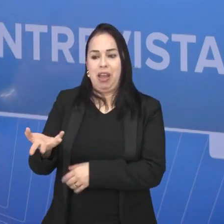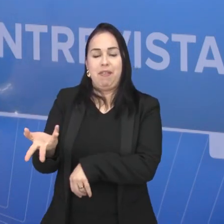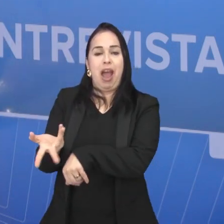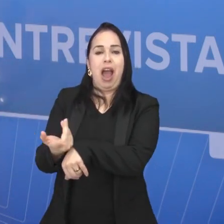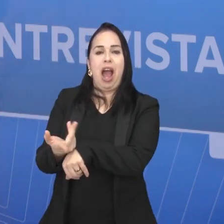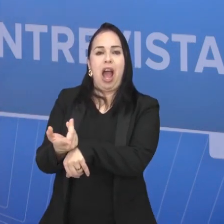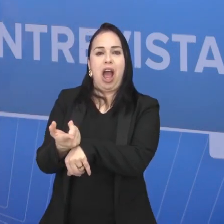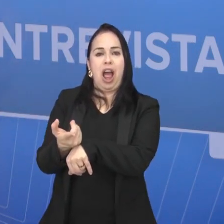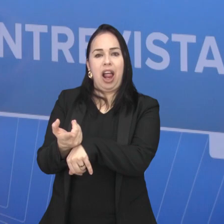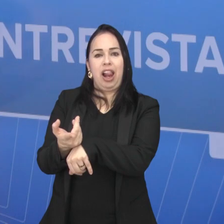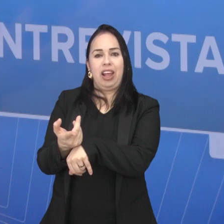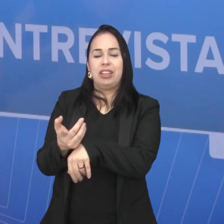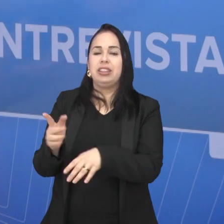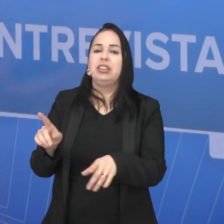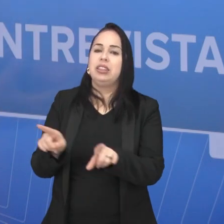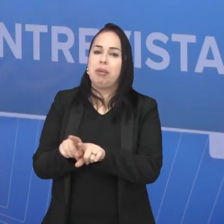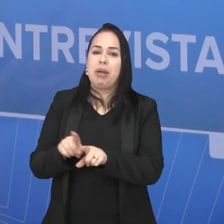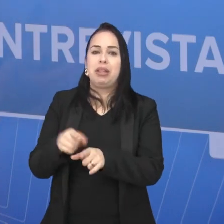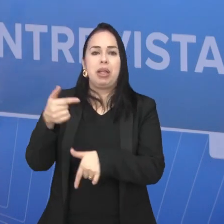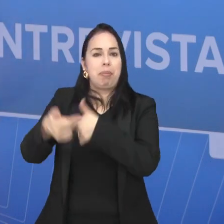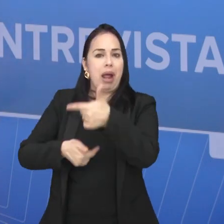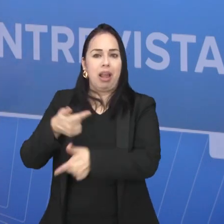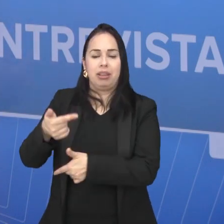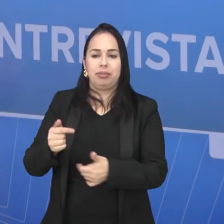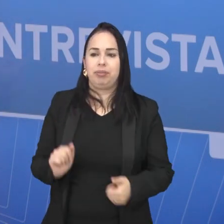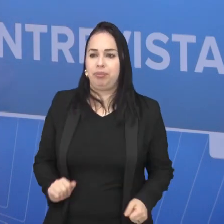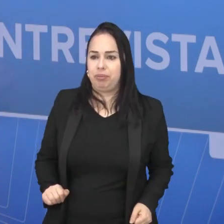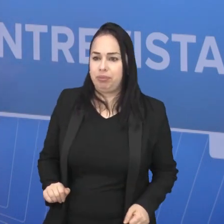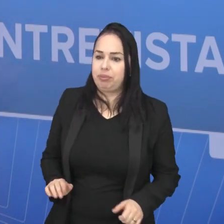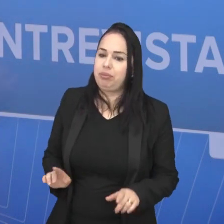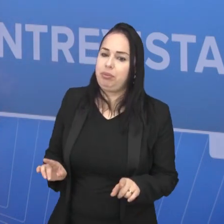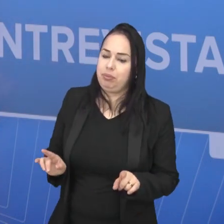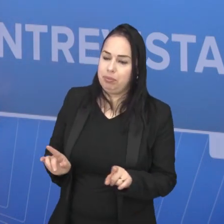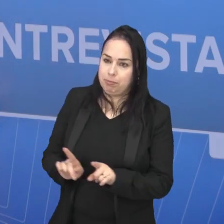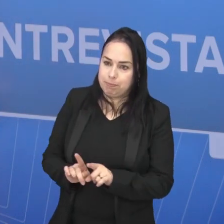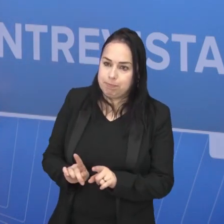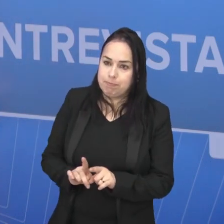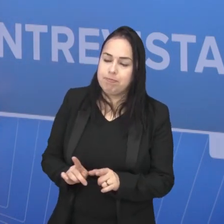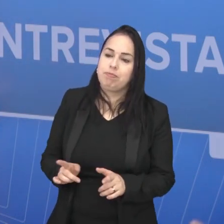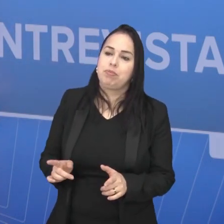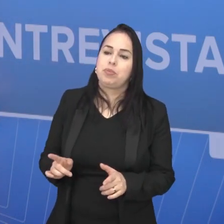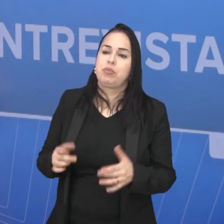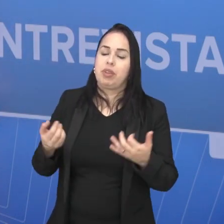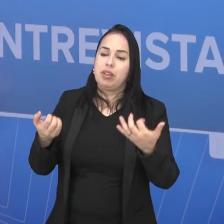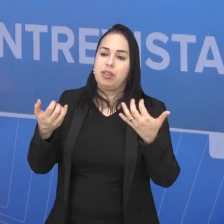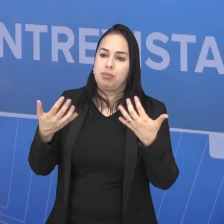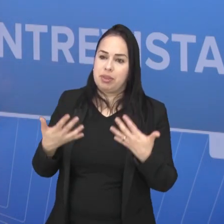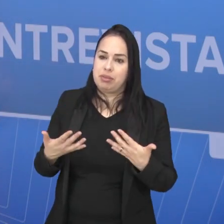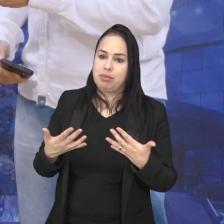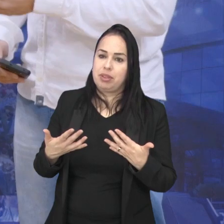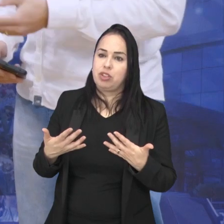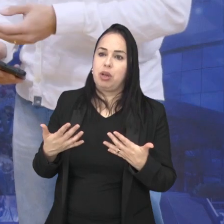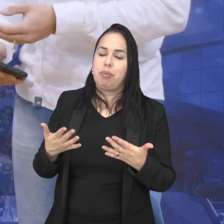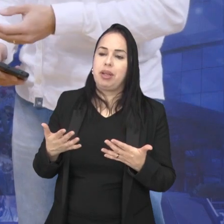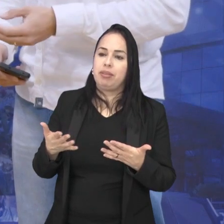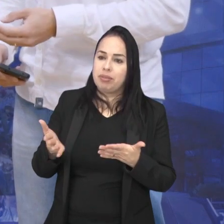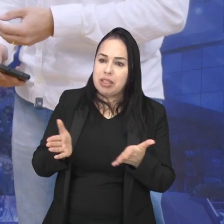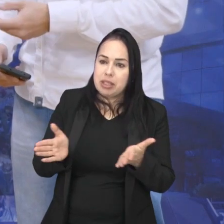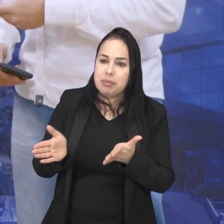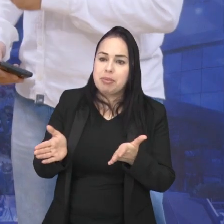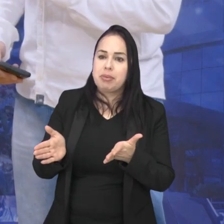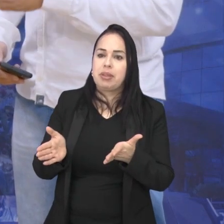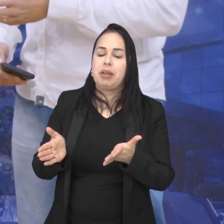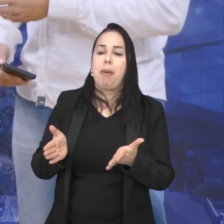mais velocidade, vai permitir trabalhar com muito mais coisa, né? E sem contar o que a gente fala também sobre